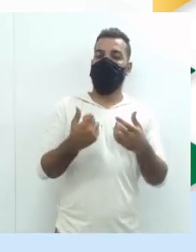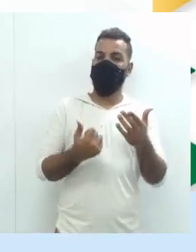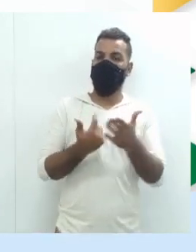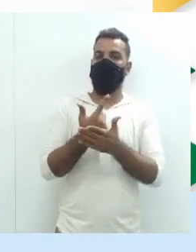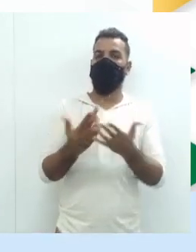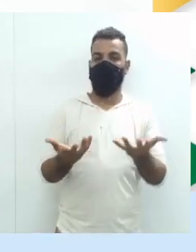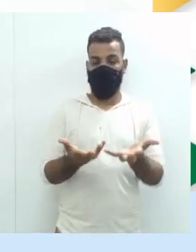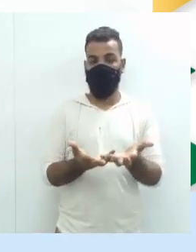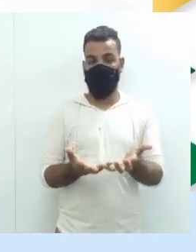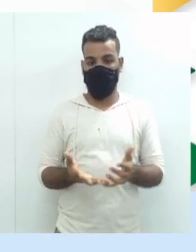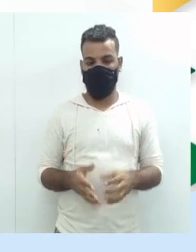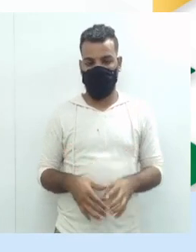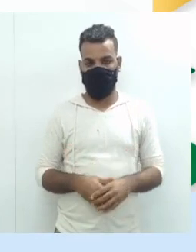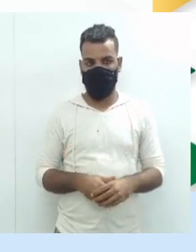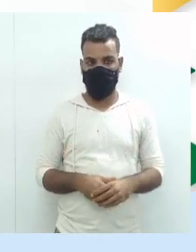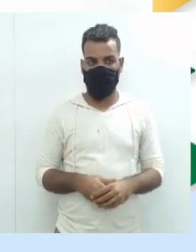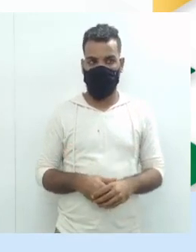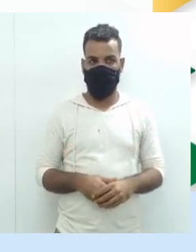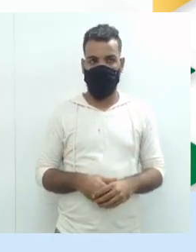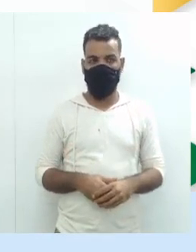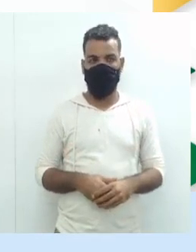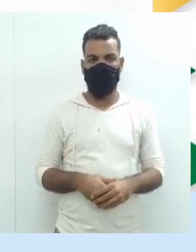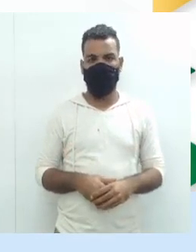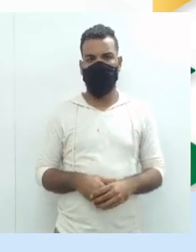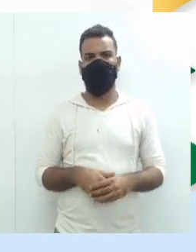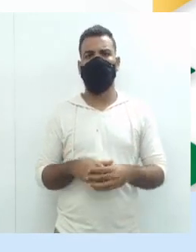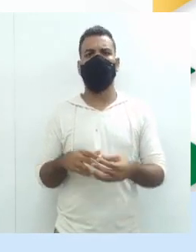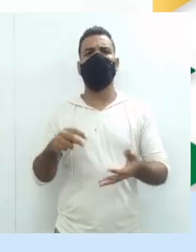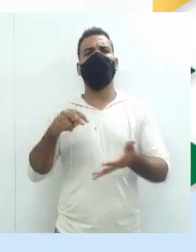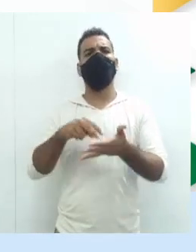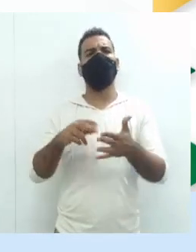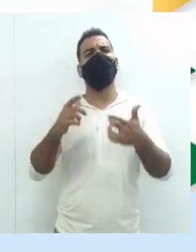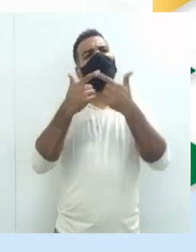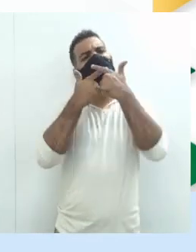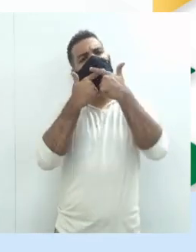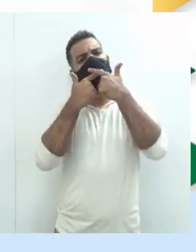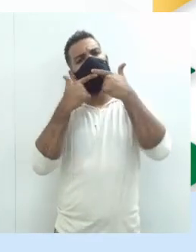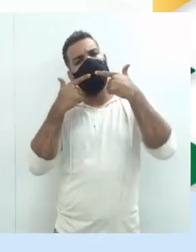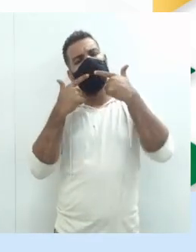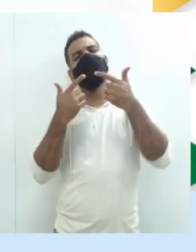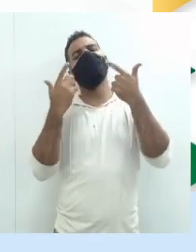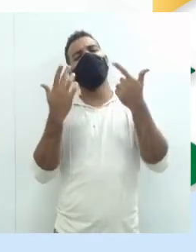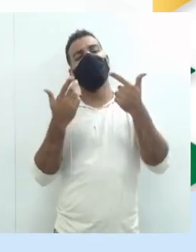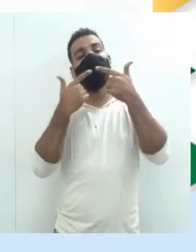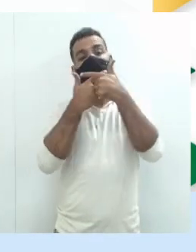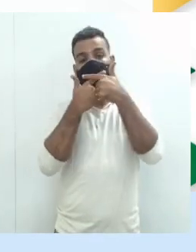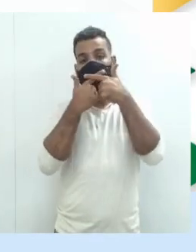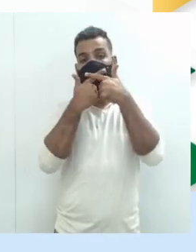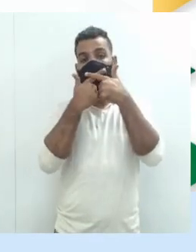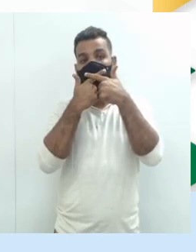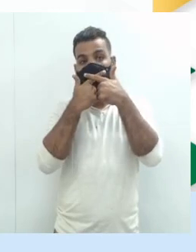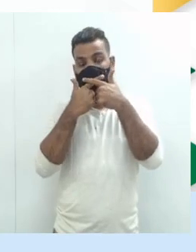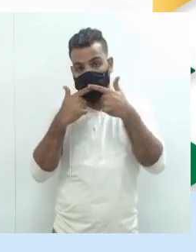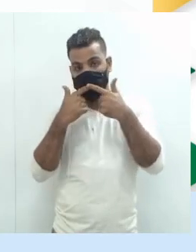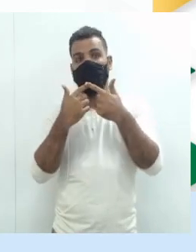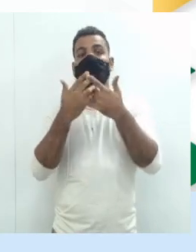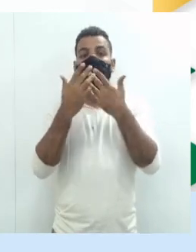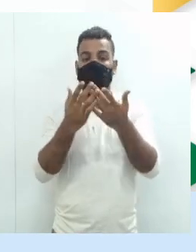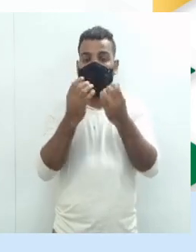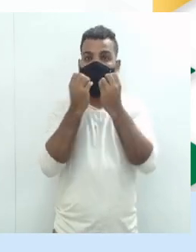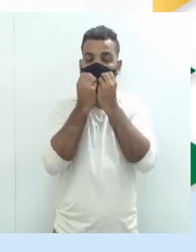Quem não quer, né, gente? Chegar num lugar, abrir a boca, né, mostrar o sorriso e mostrar um sorriso bonito, um